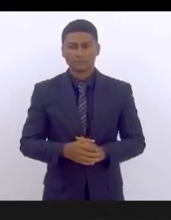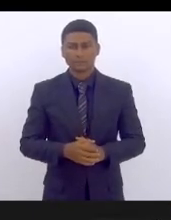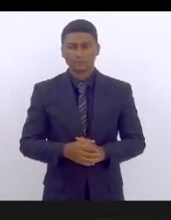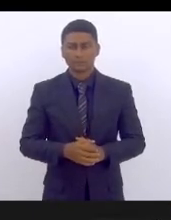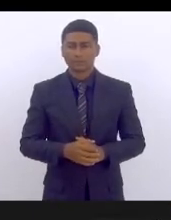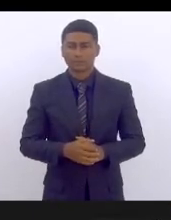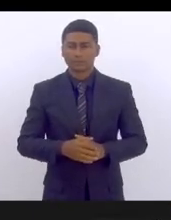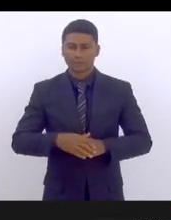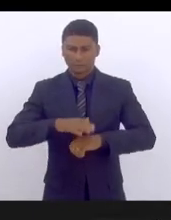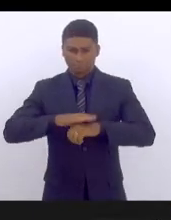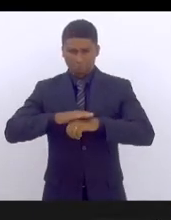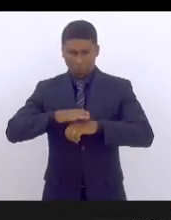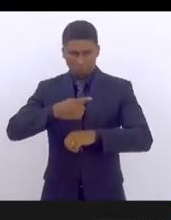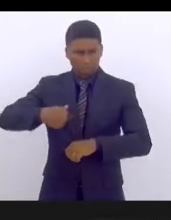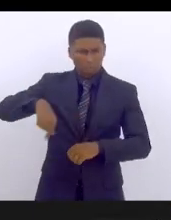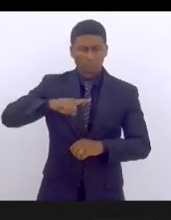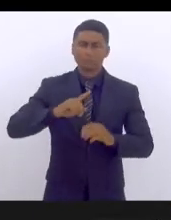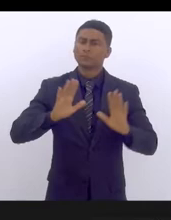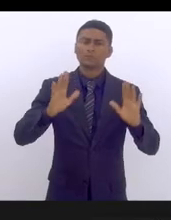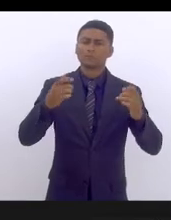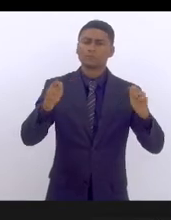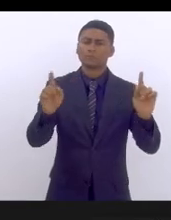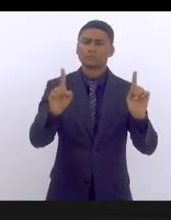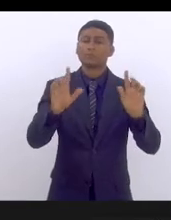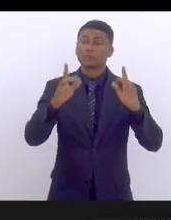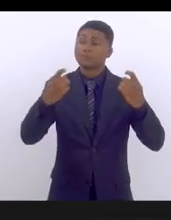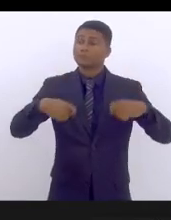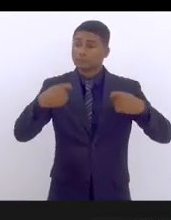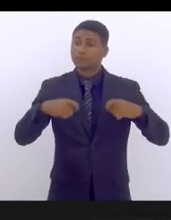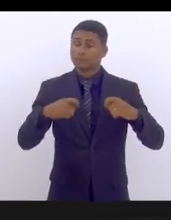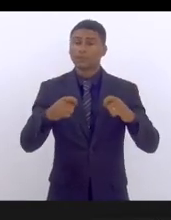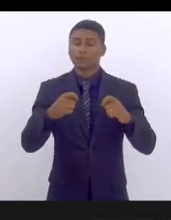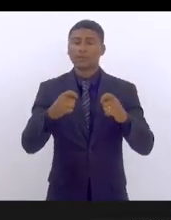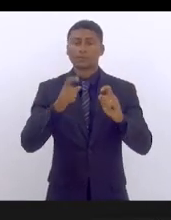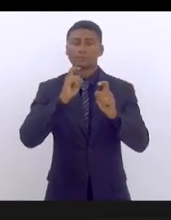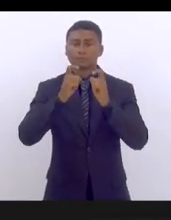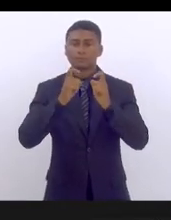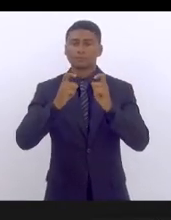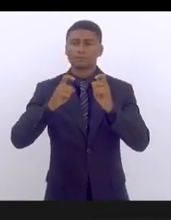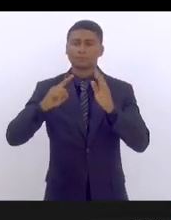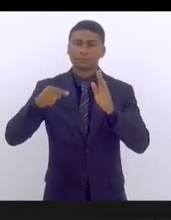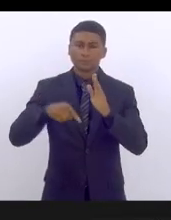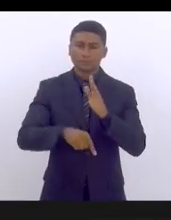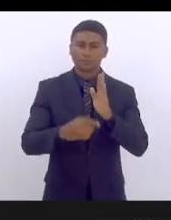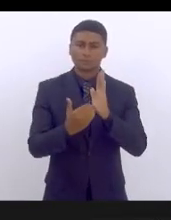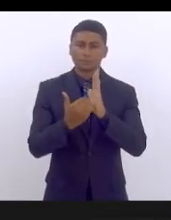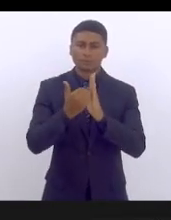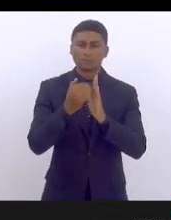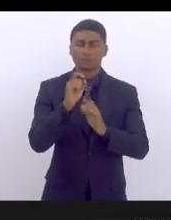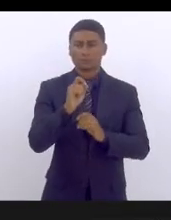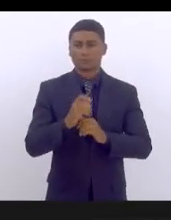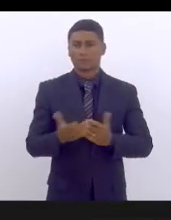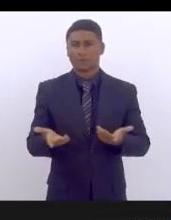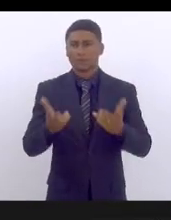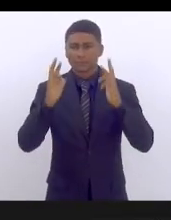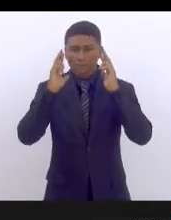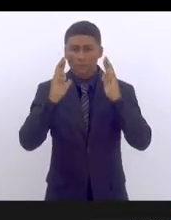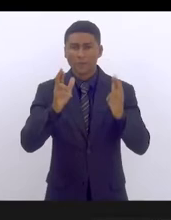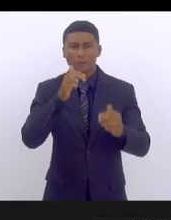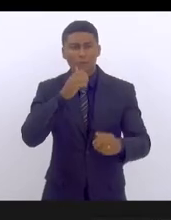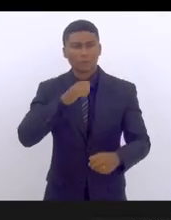só, para que a gente ande um pouco mais, mas que diz respeito e muito